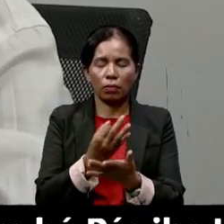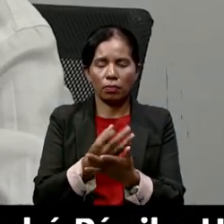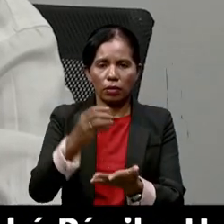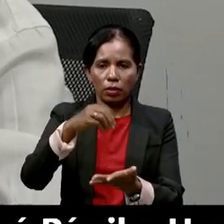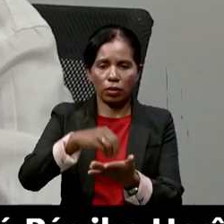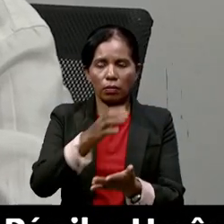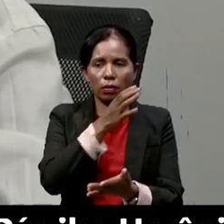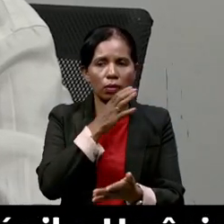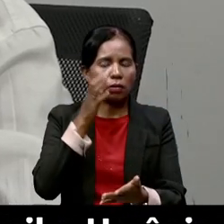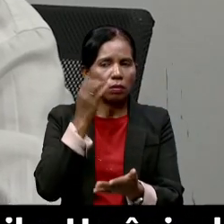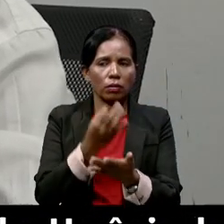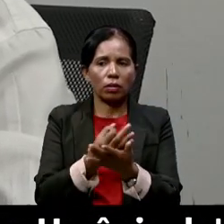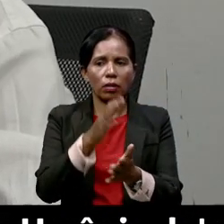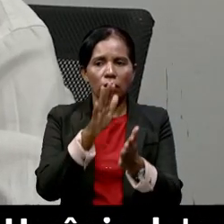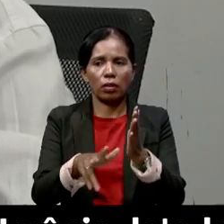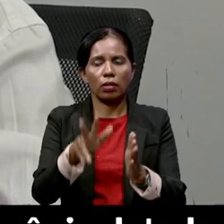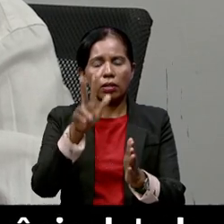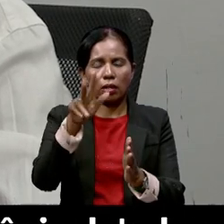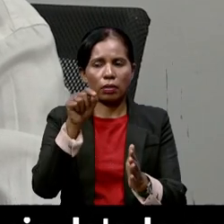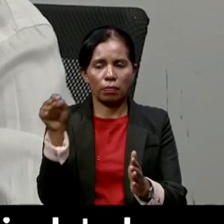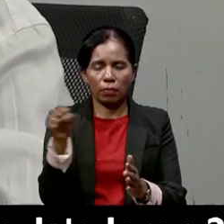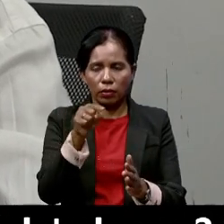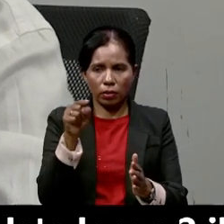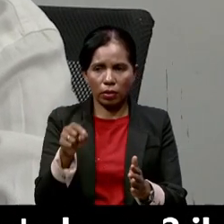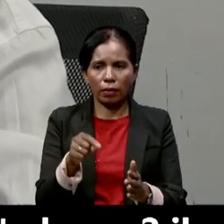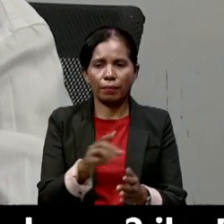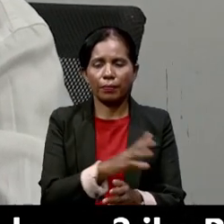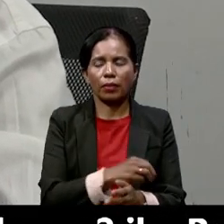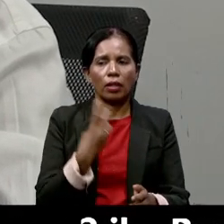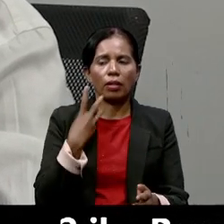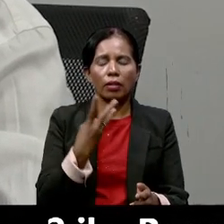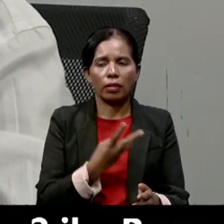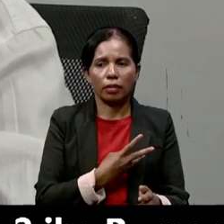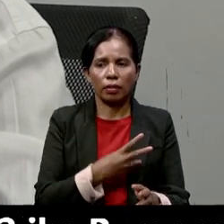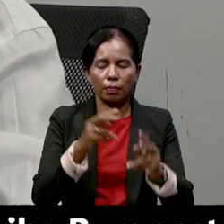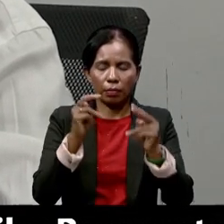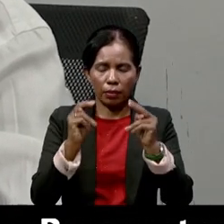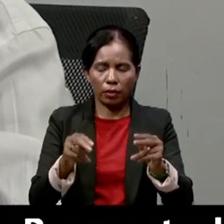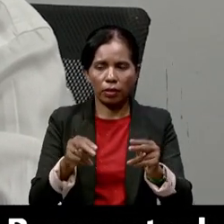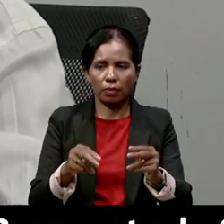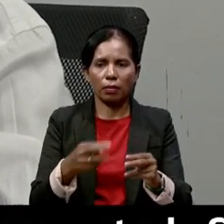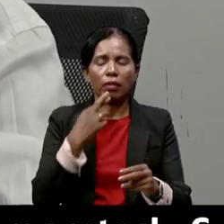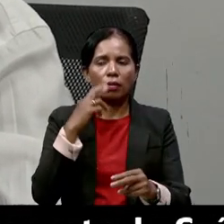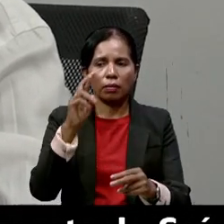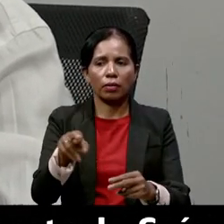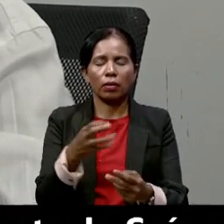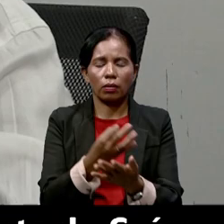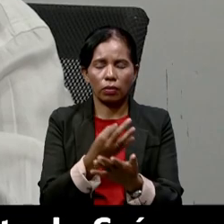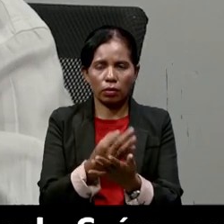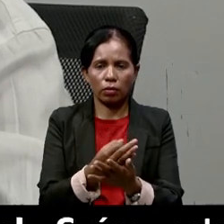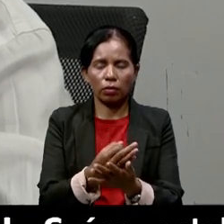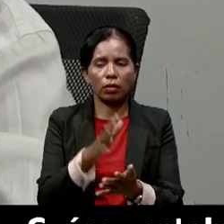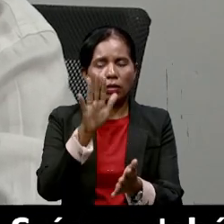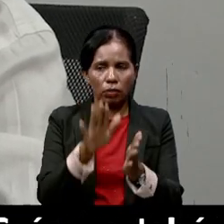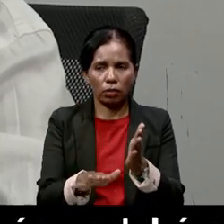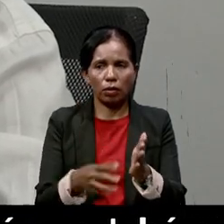setor agricultura, osan aqui e close. 3%, né, osan aqui e close. Mas se tiver demanda aí, nebe que precisa de experiência, precisa responder, mas osan na tom, osan aqui e